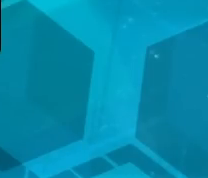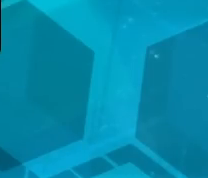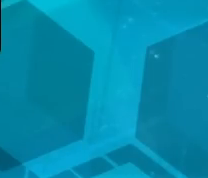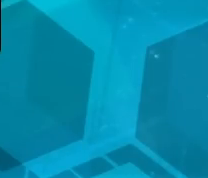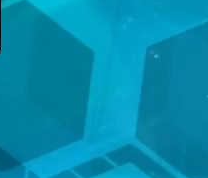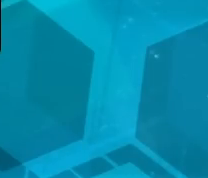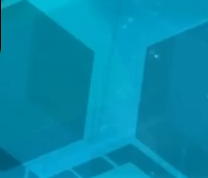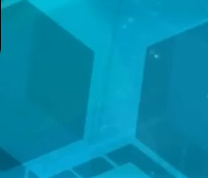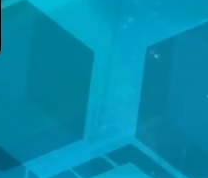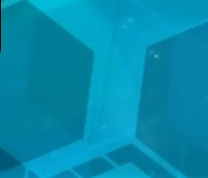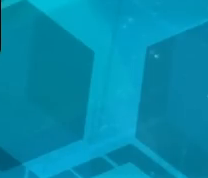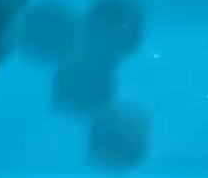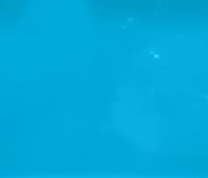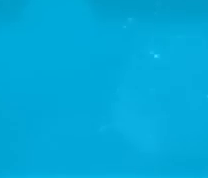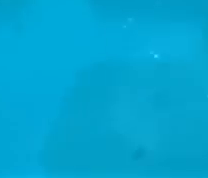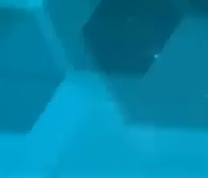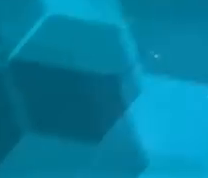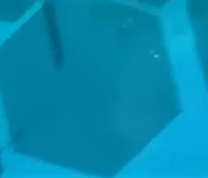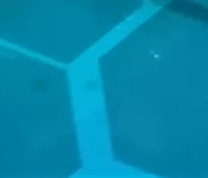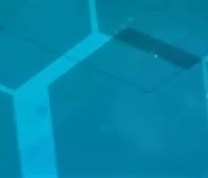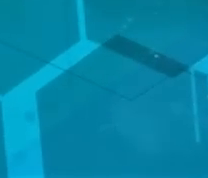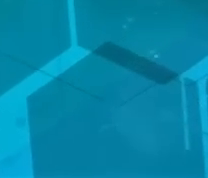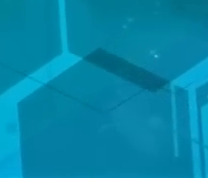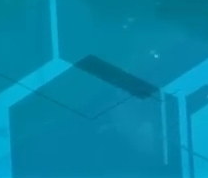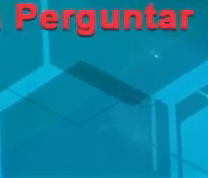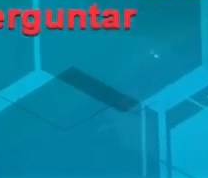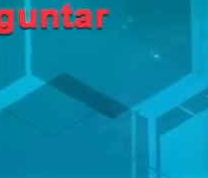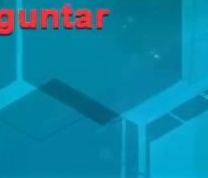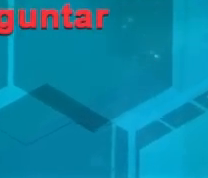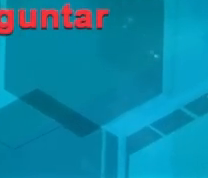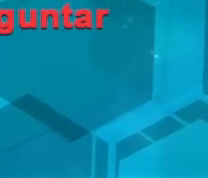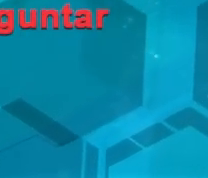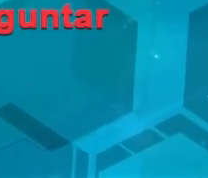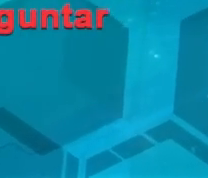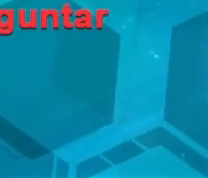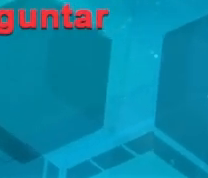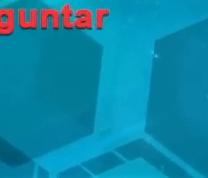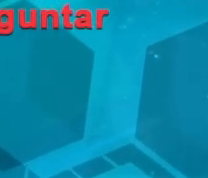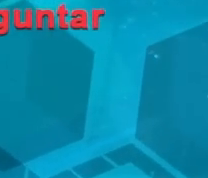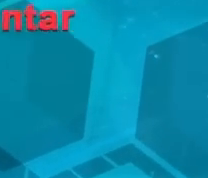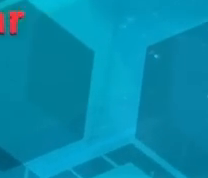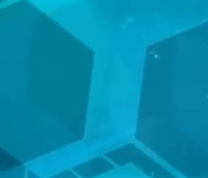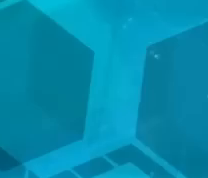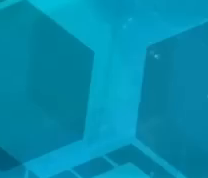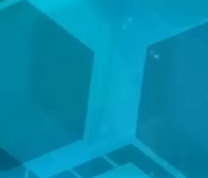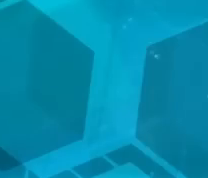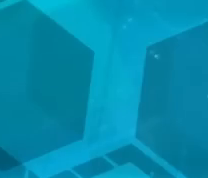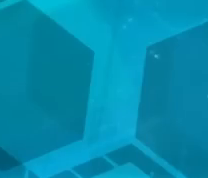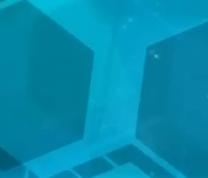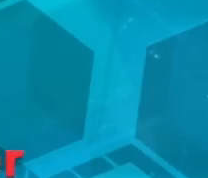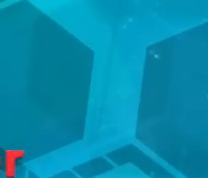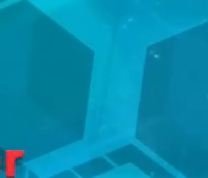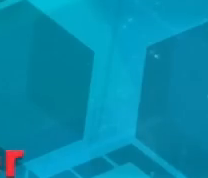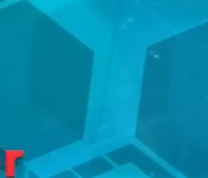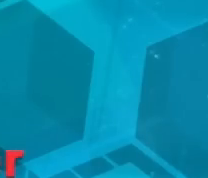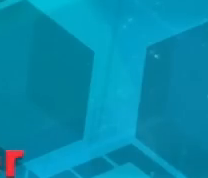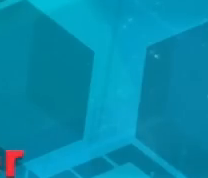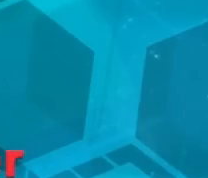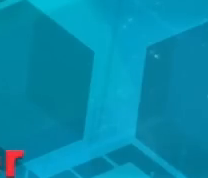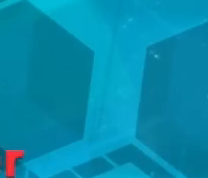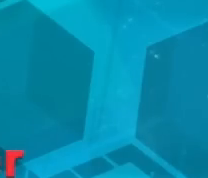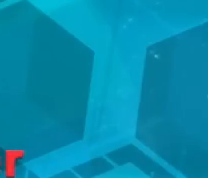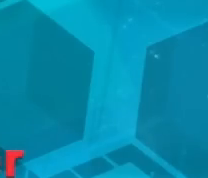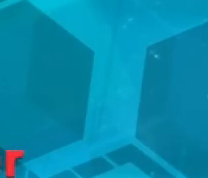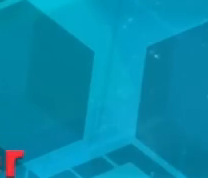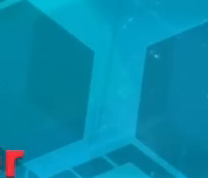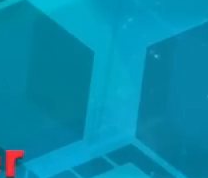ou respondido a uma pergunta. Será sorteado apenas o primeiro candidato a perguntar. Assim, pela regra, ele será o último a responder